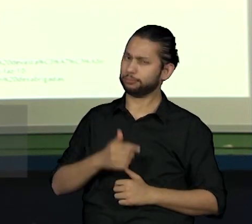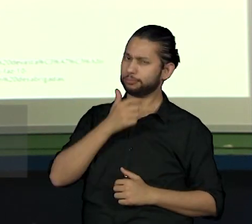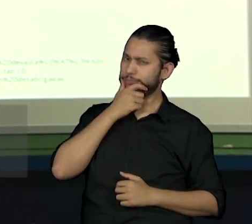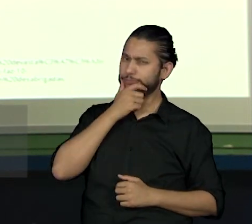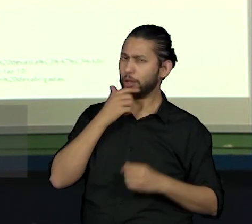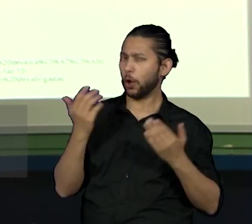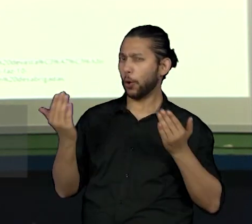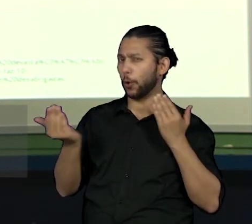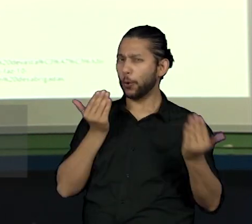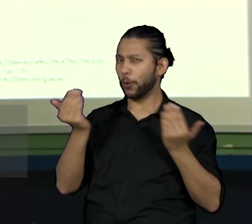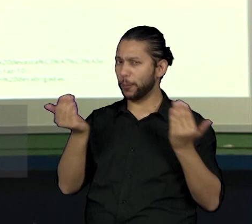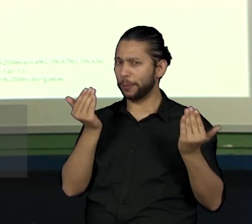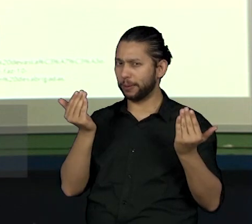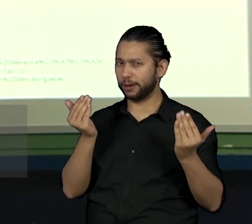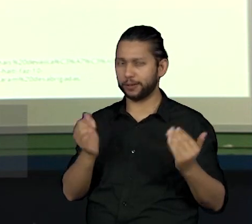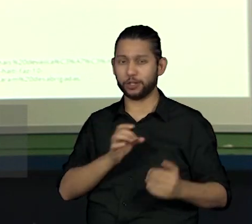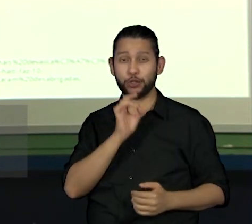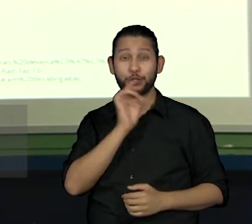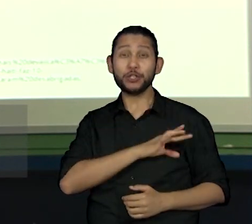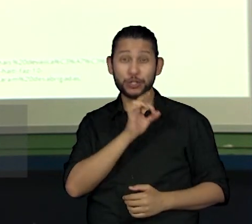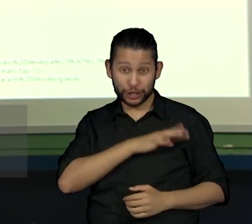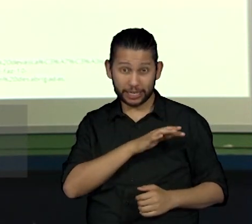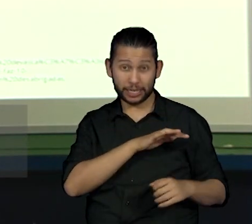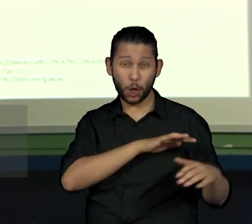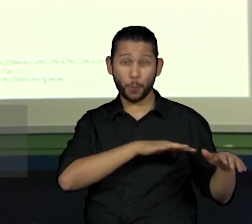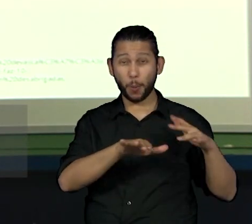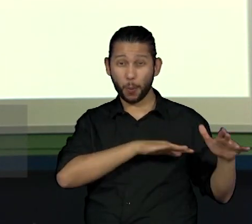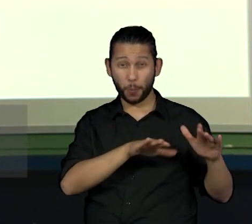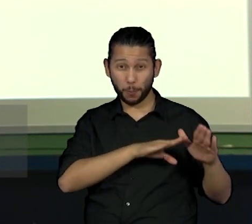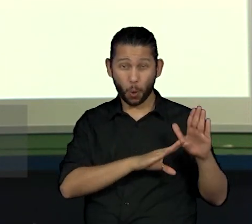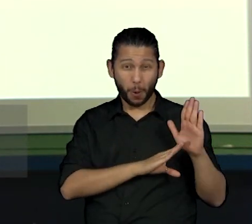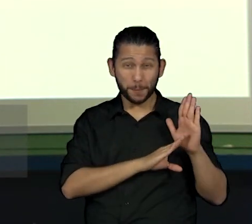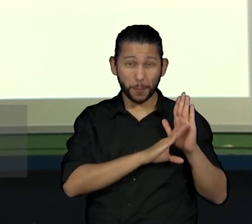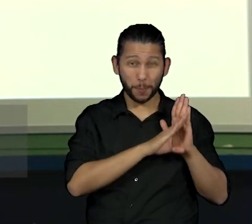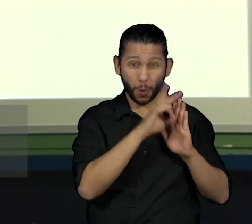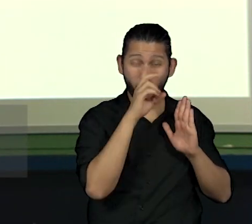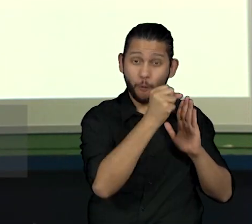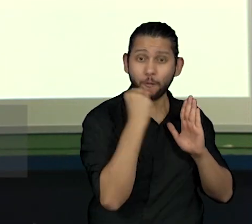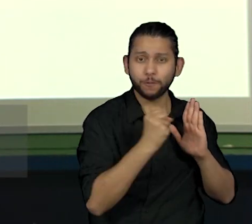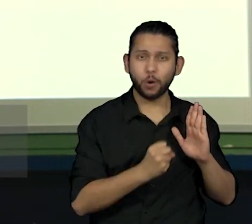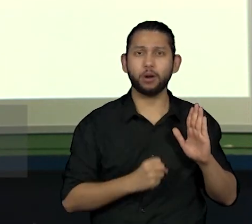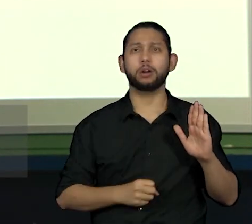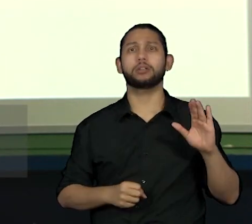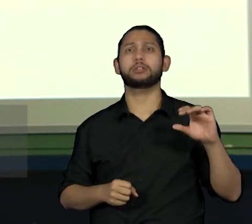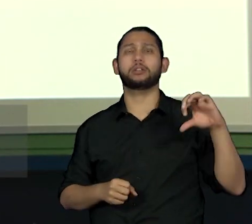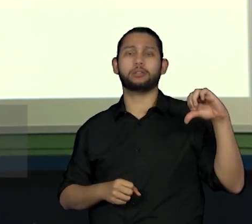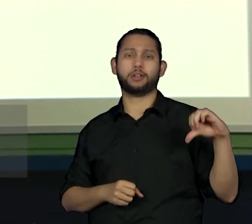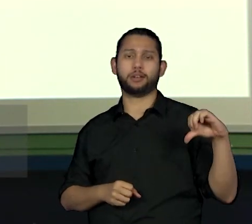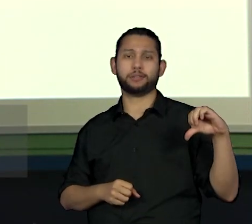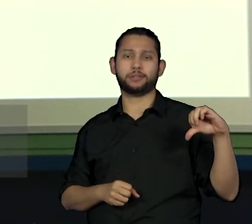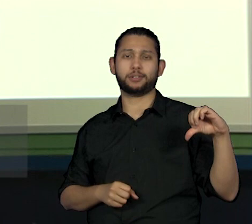pensarem e responderem. Um desafio aí para vocês verem se vocês estão prestando atenção na aula.